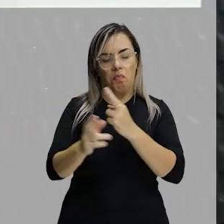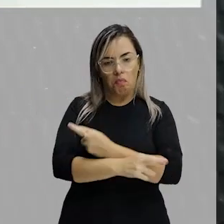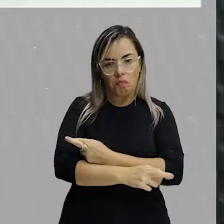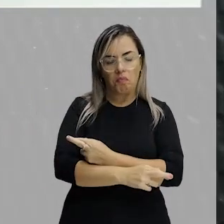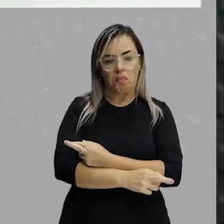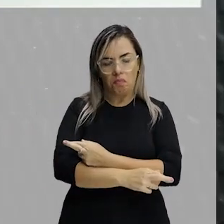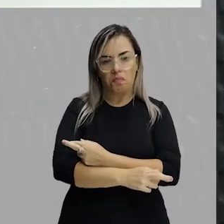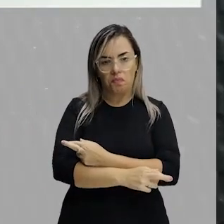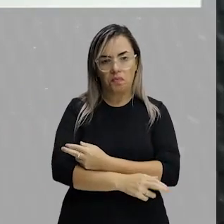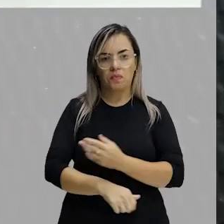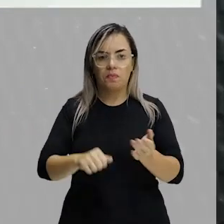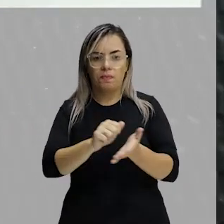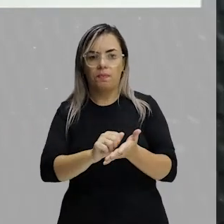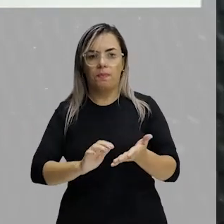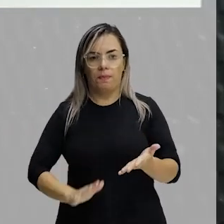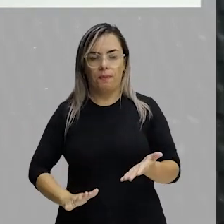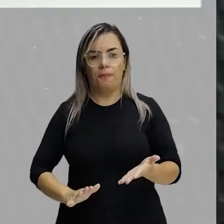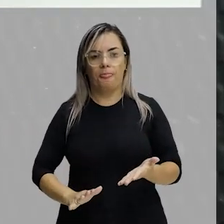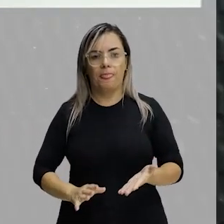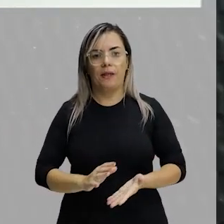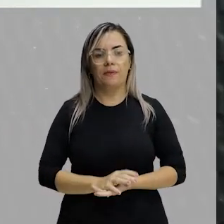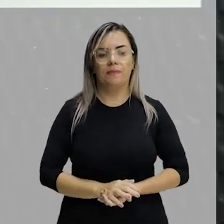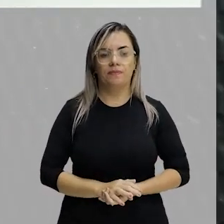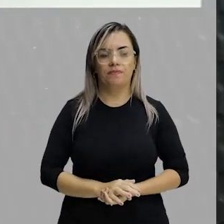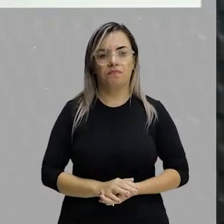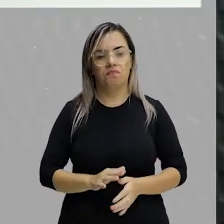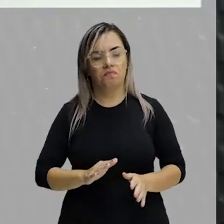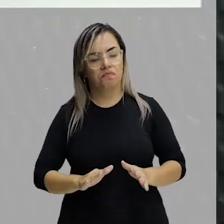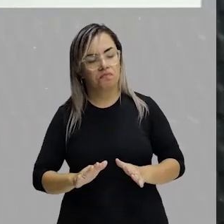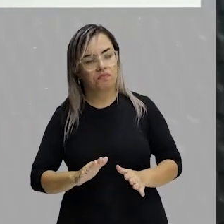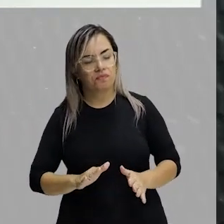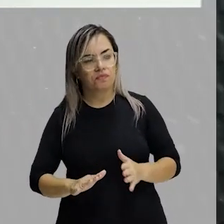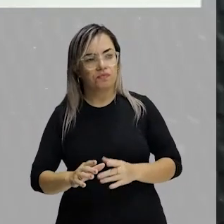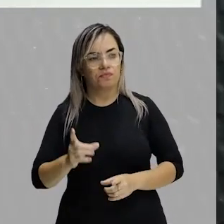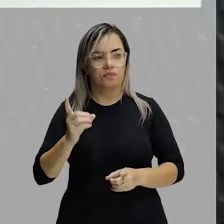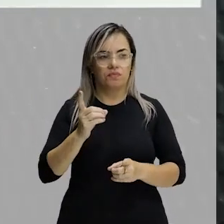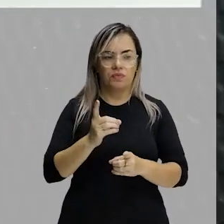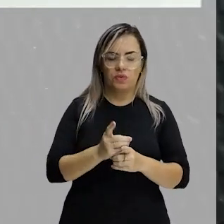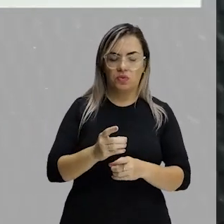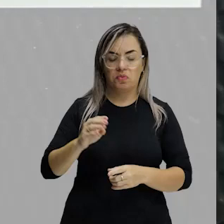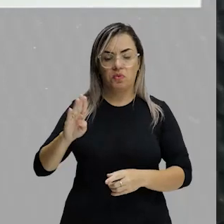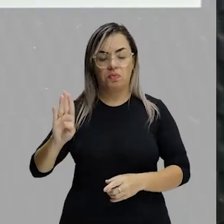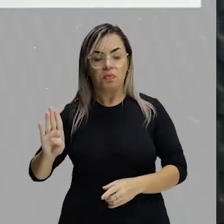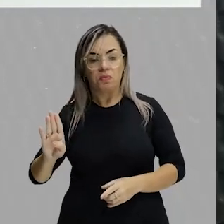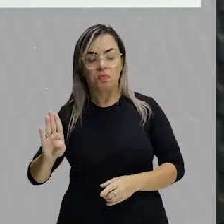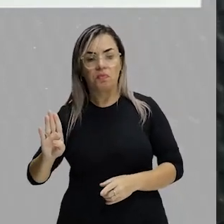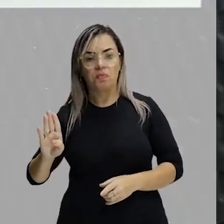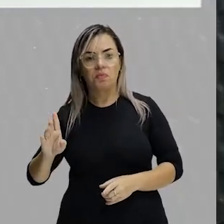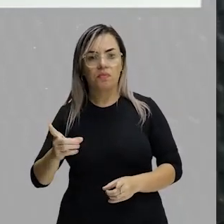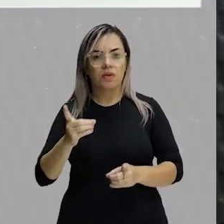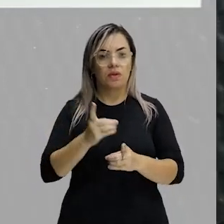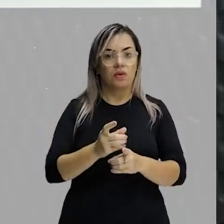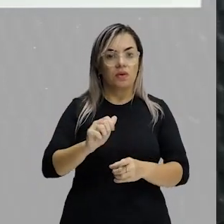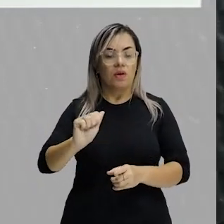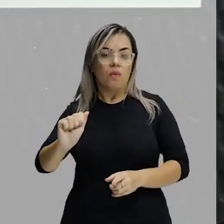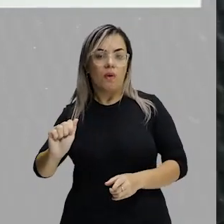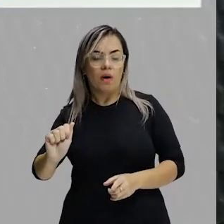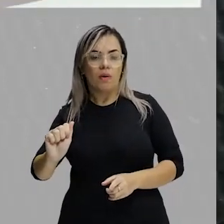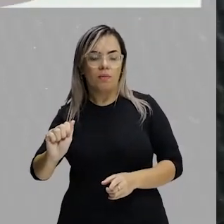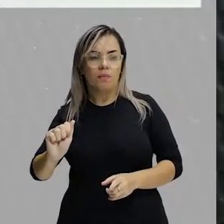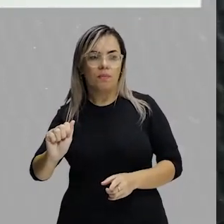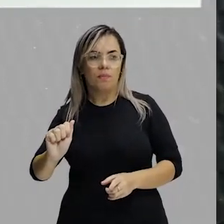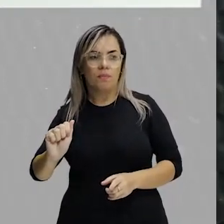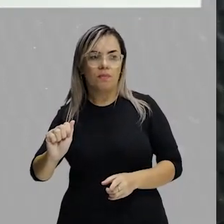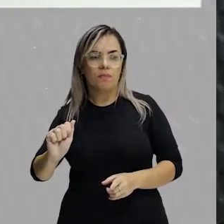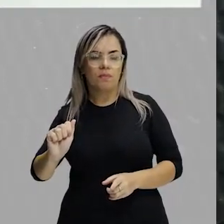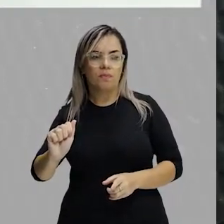bastante nos exercícios. Tá? Porque às vezes eu preciso descobrir o B, às vezes eu preciso descobrir o A. Tá? E